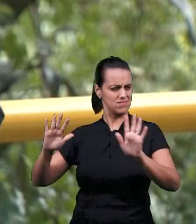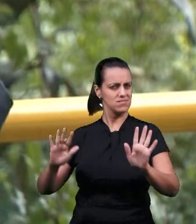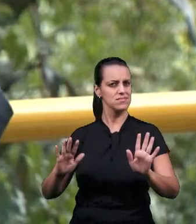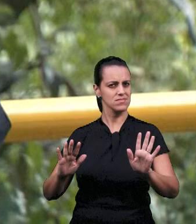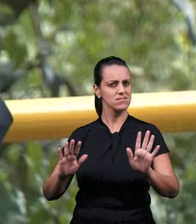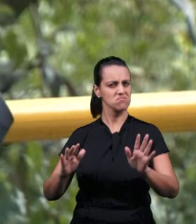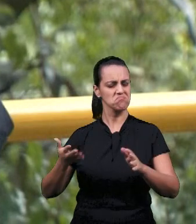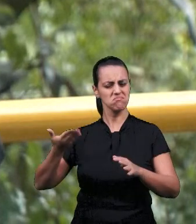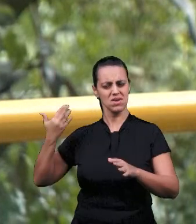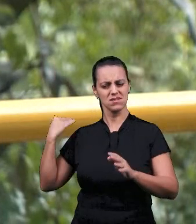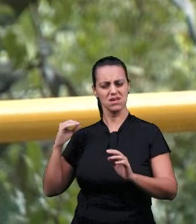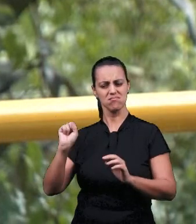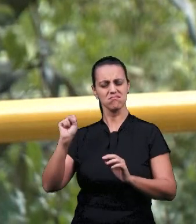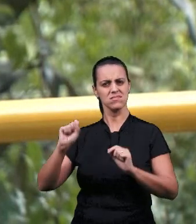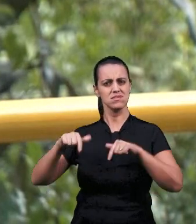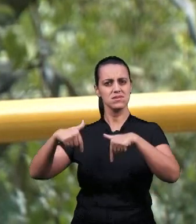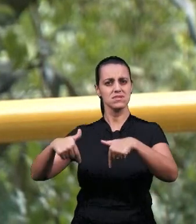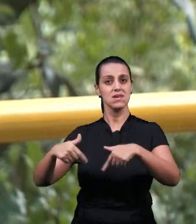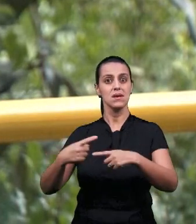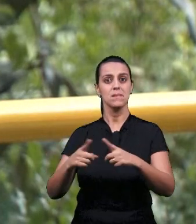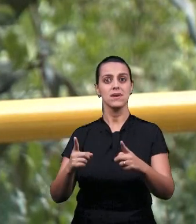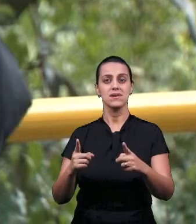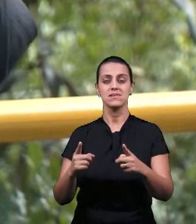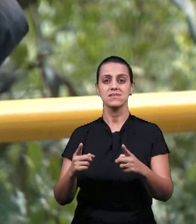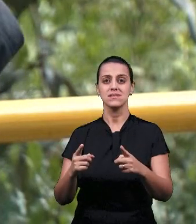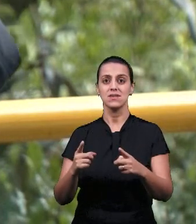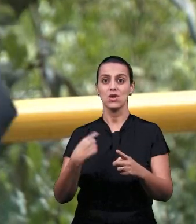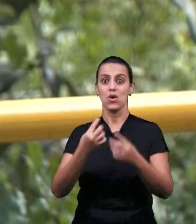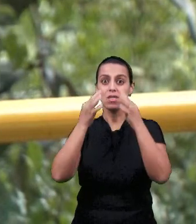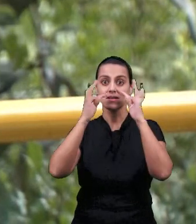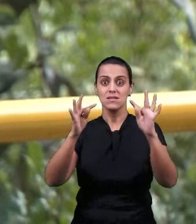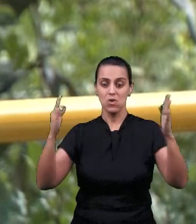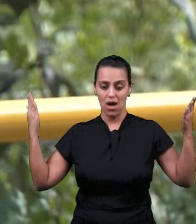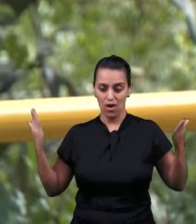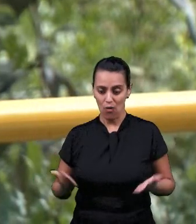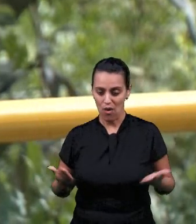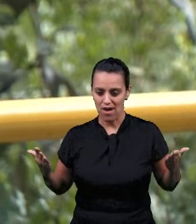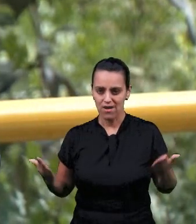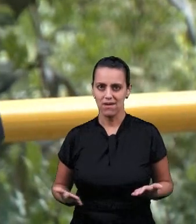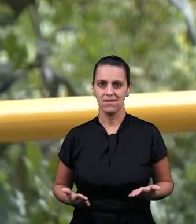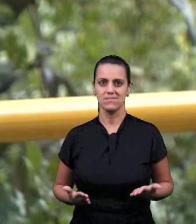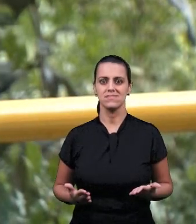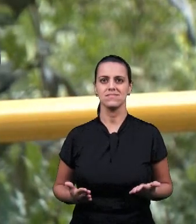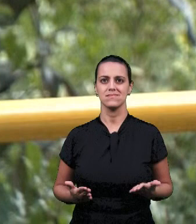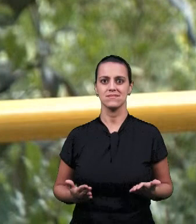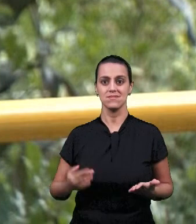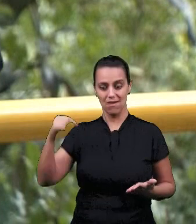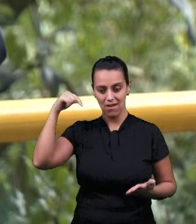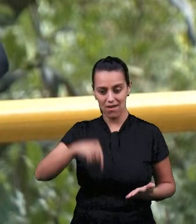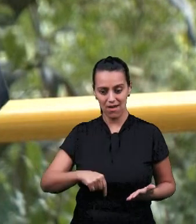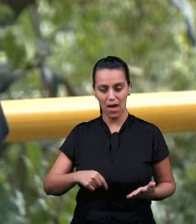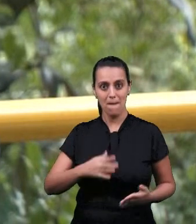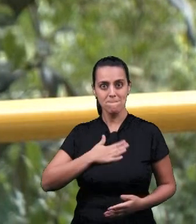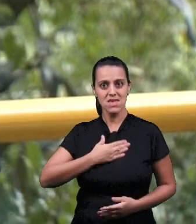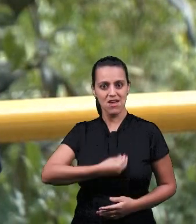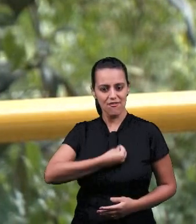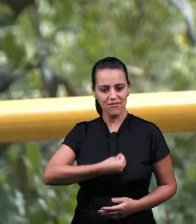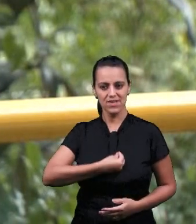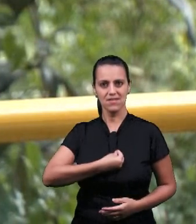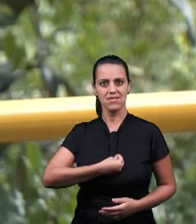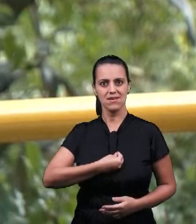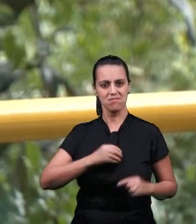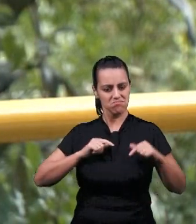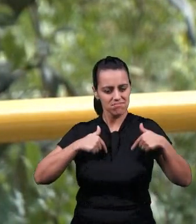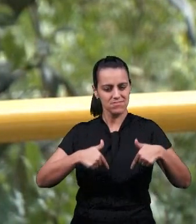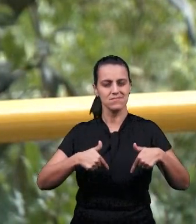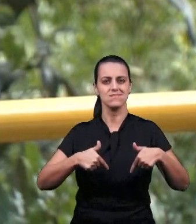Ele fez, operou, tudo certo. Mas o nosso testemunho é agora. o que ele está fazendo na minha vida.